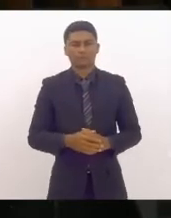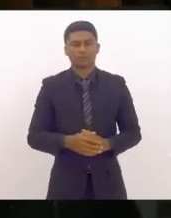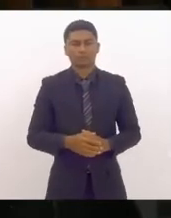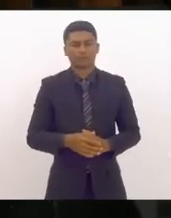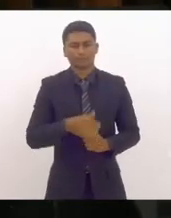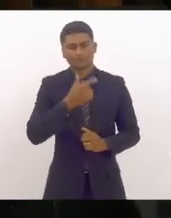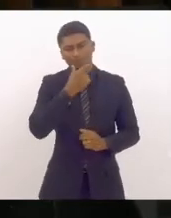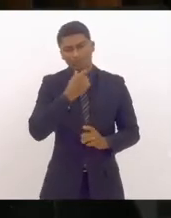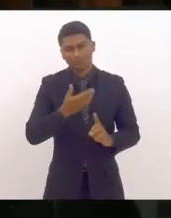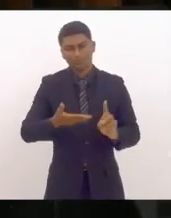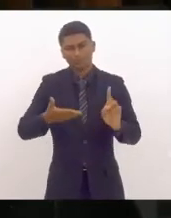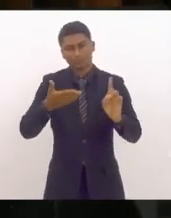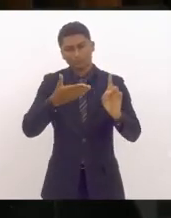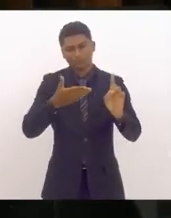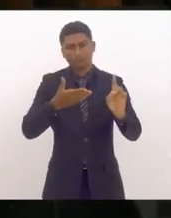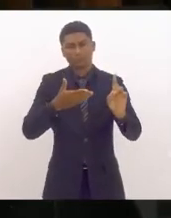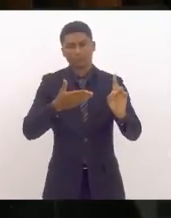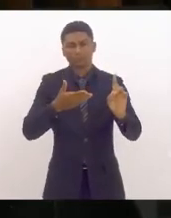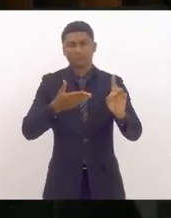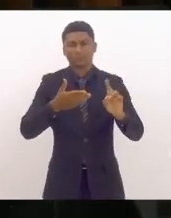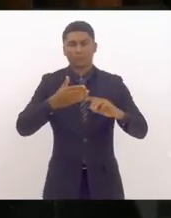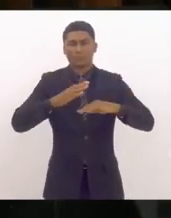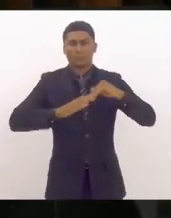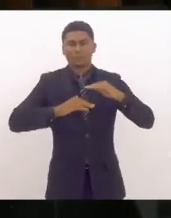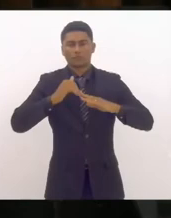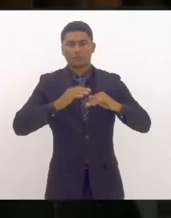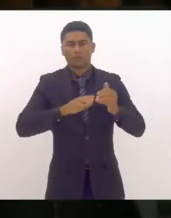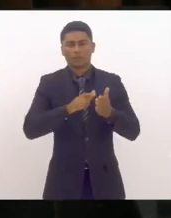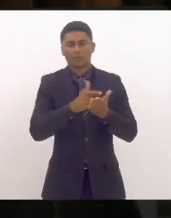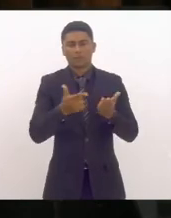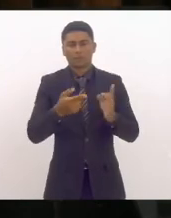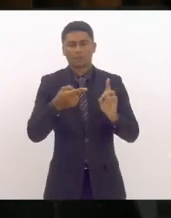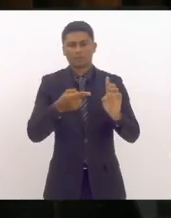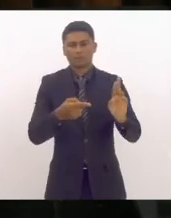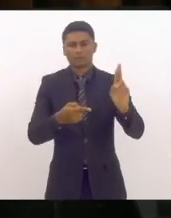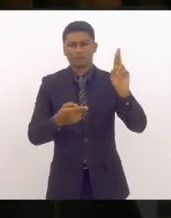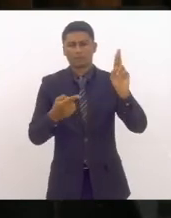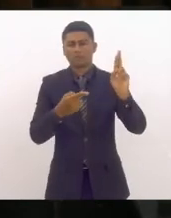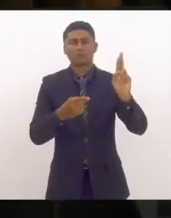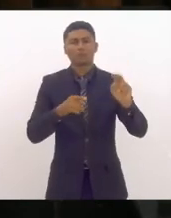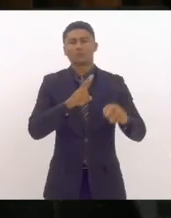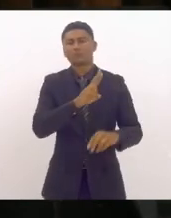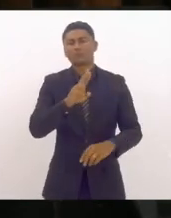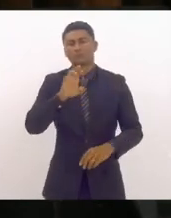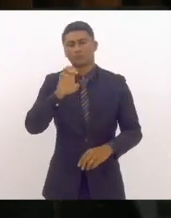jornalista, repórter, entrevistador Edmilson Dávila,